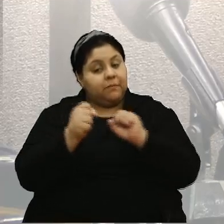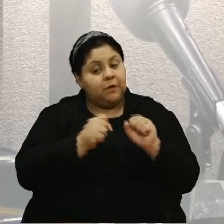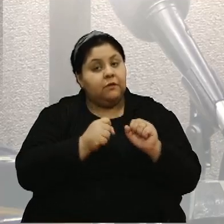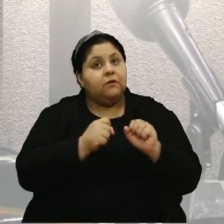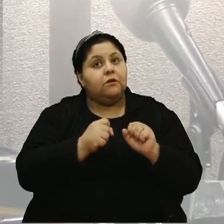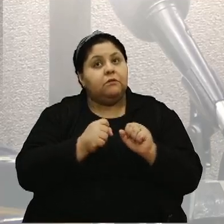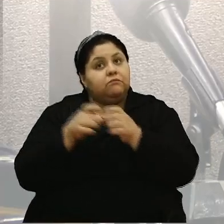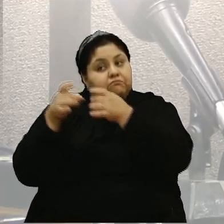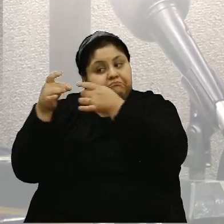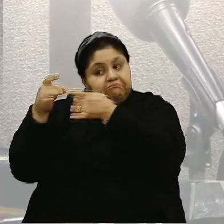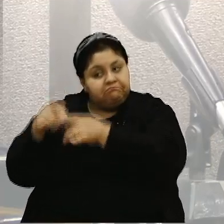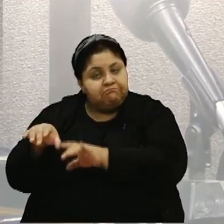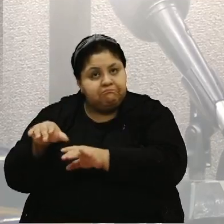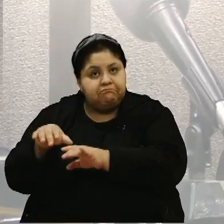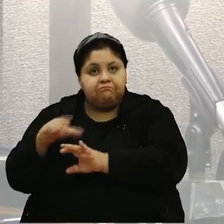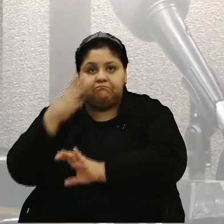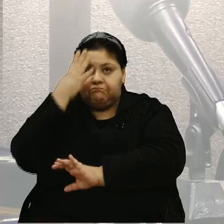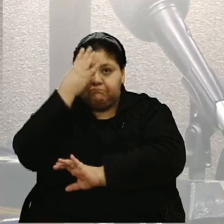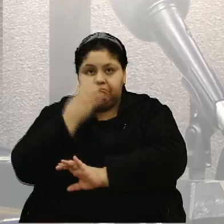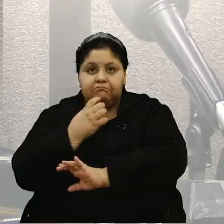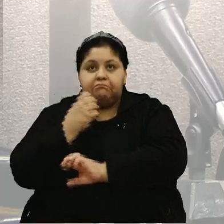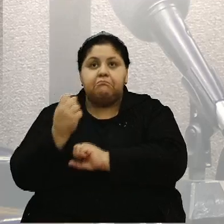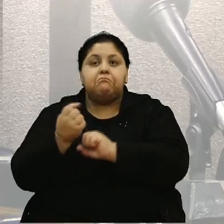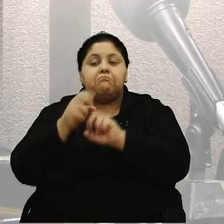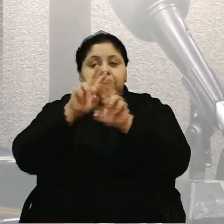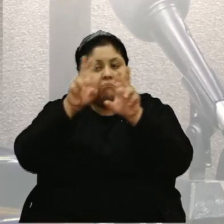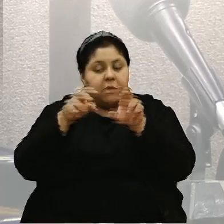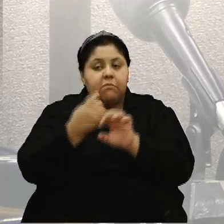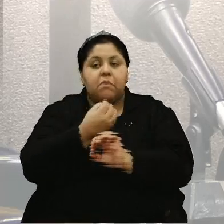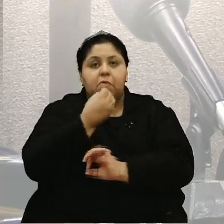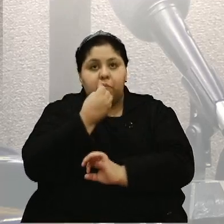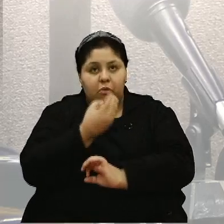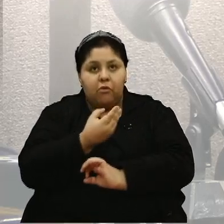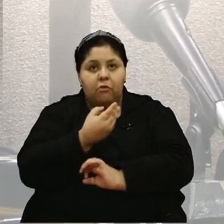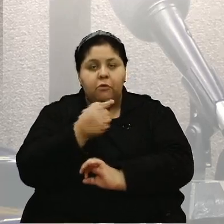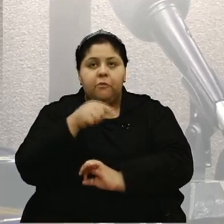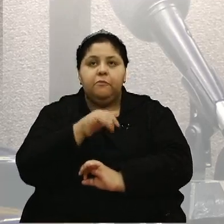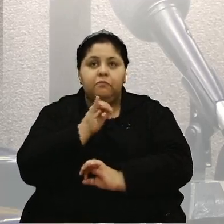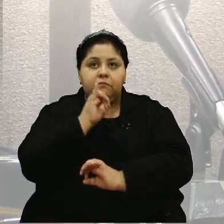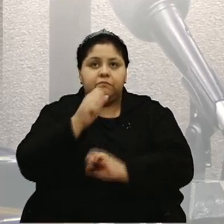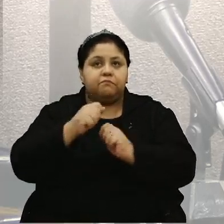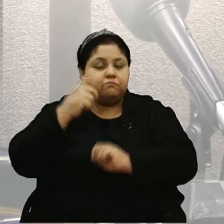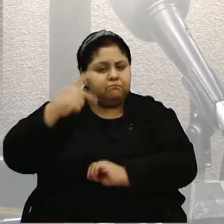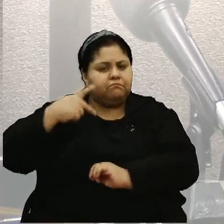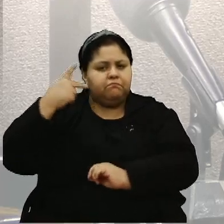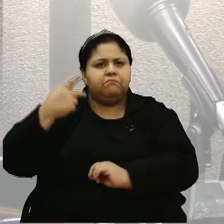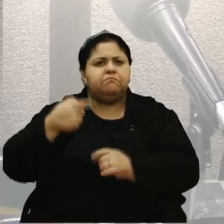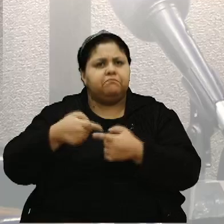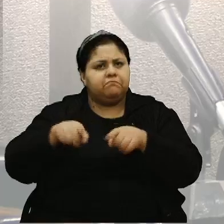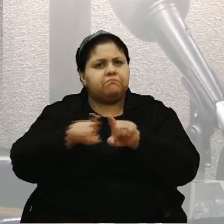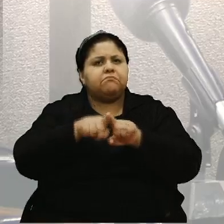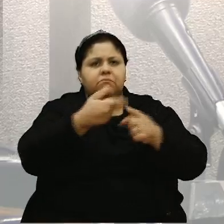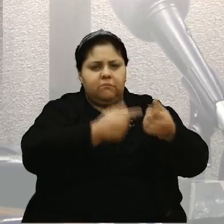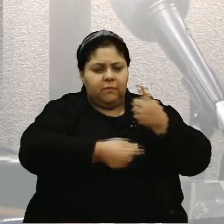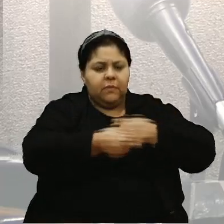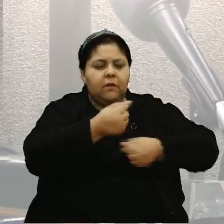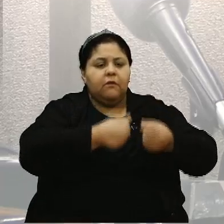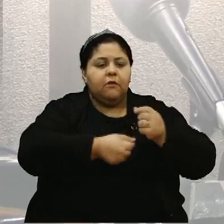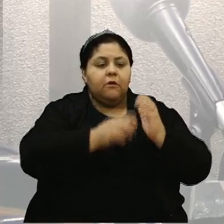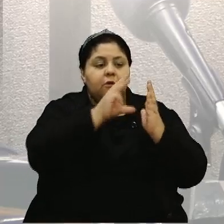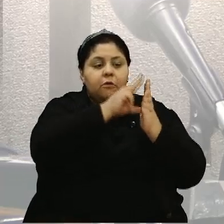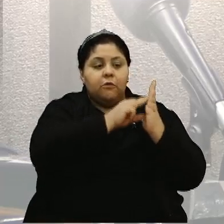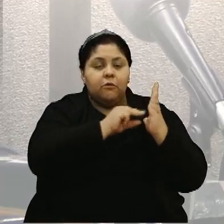uma crise muito séria, bem abordado o tema. E aqui falo como vereador, mas também como economista, é um